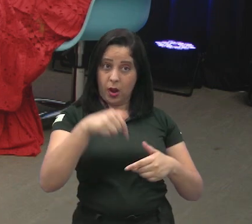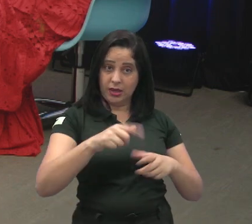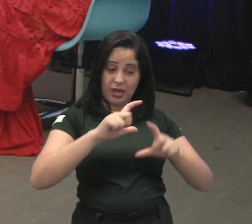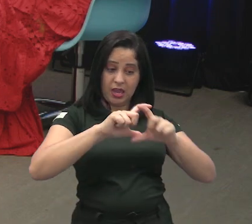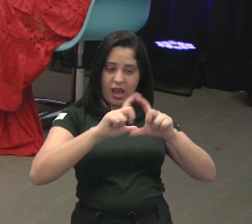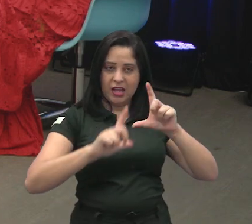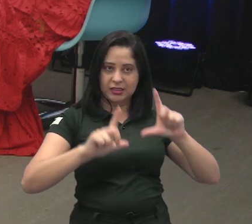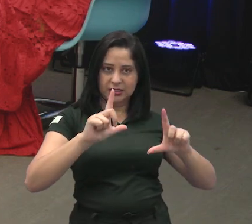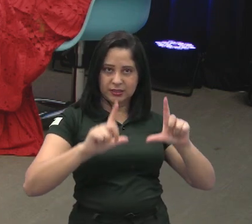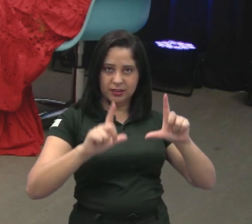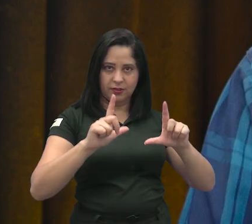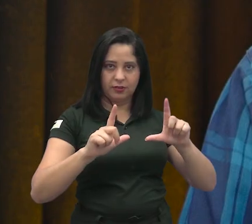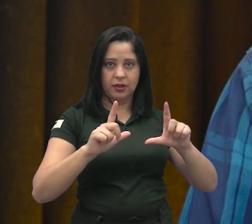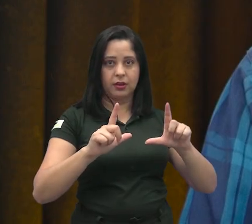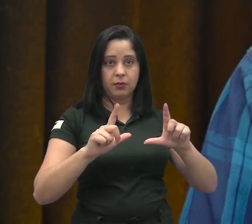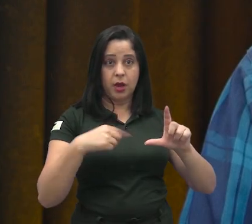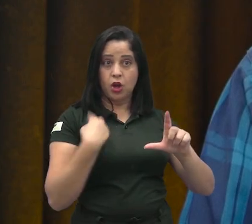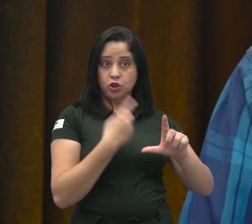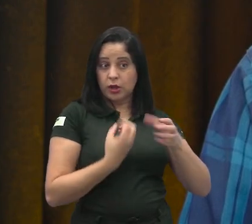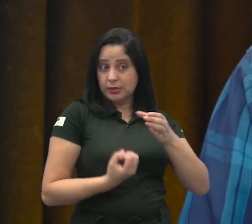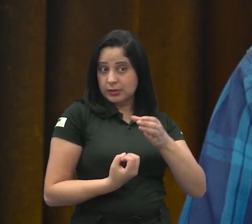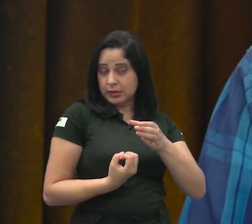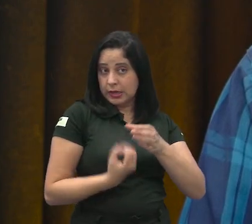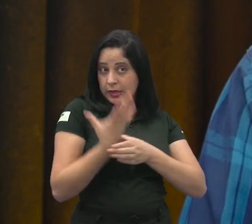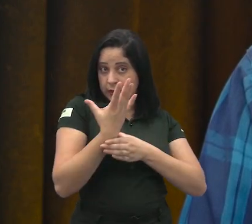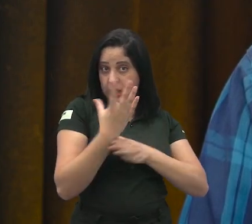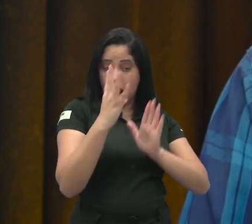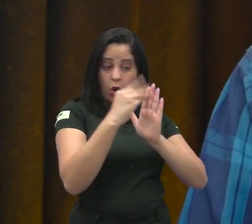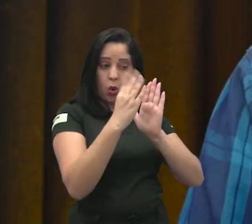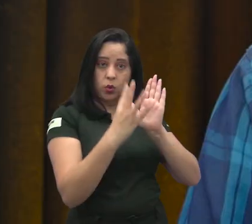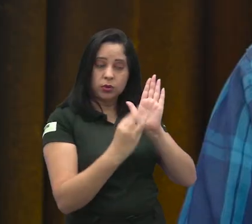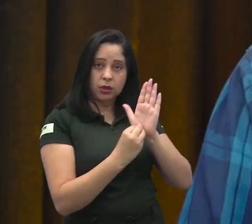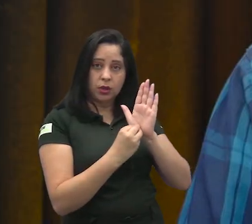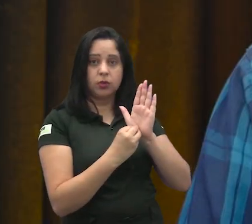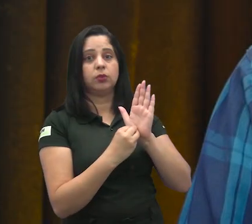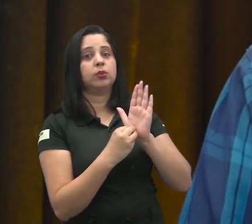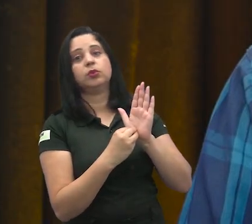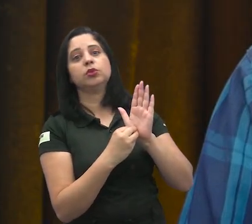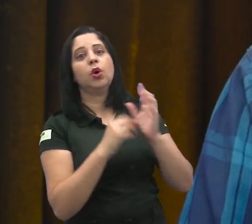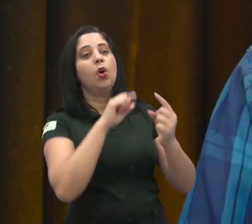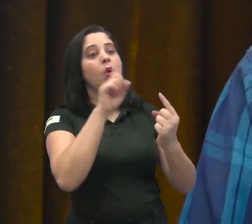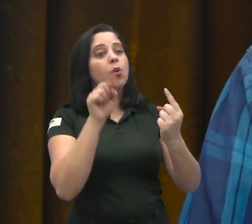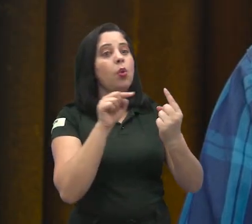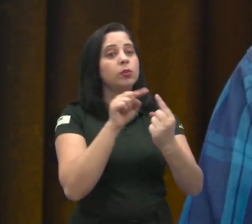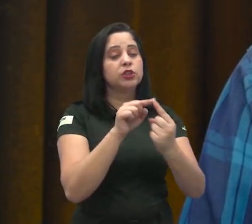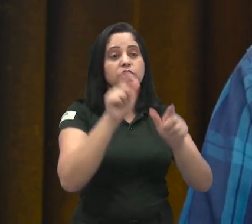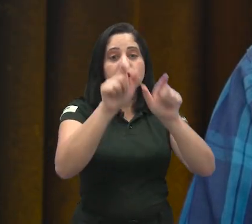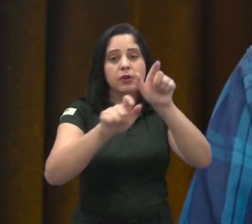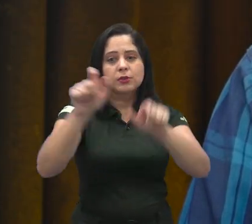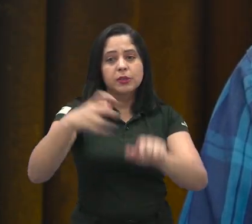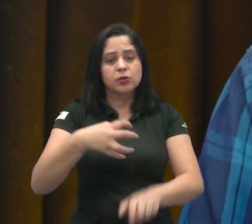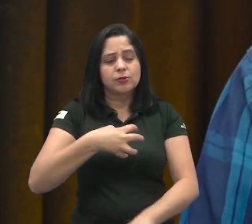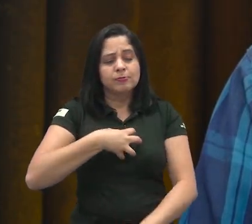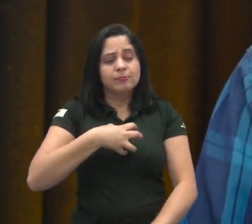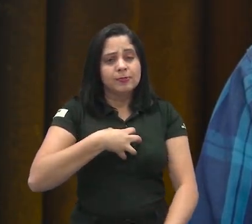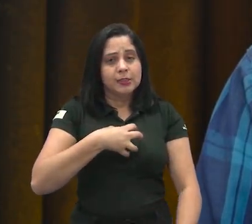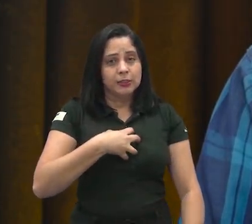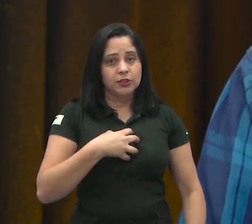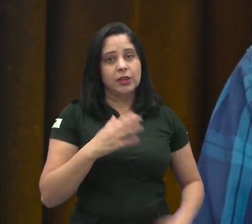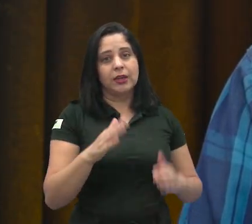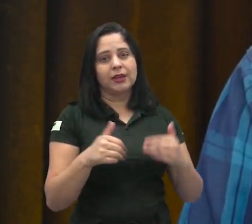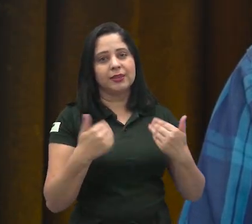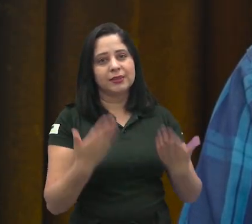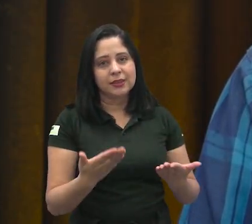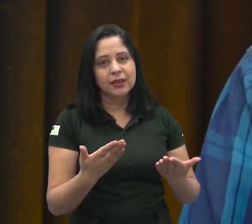Câmara. A gente tenta fazer conteúdo muito próximo ao que as pessoas estão vendo ou sentindo na nossa cidade.